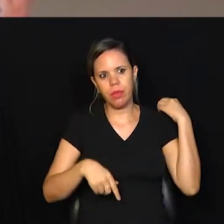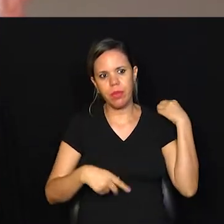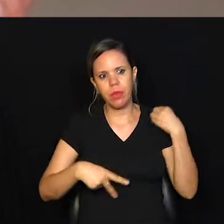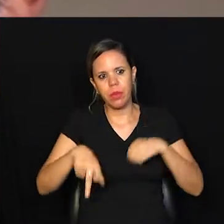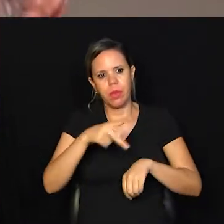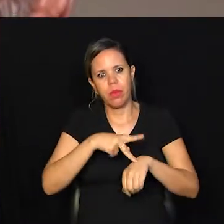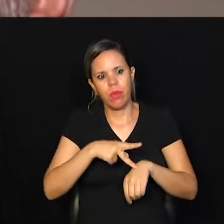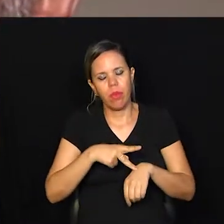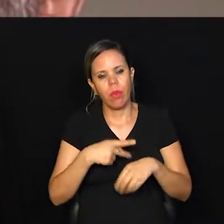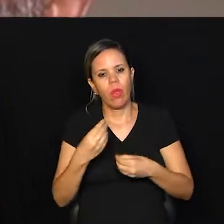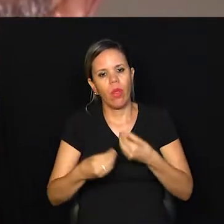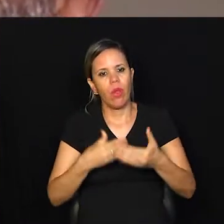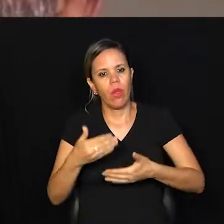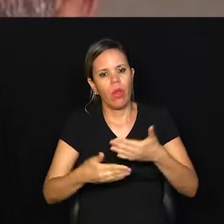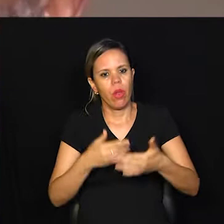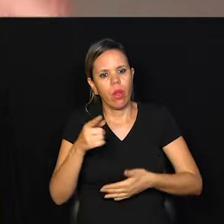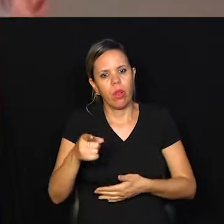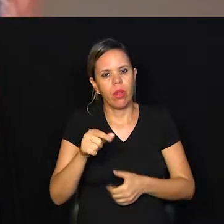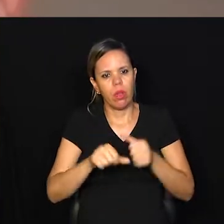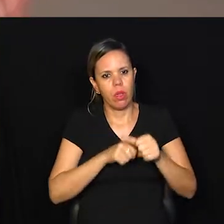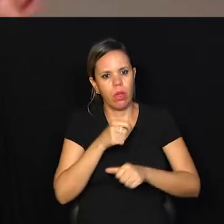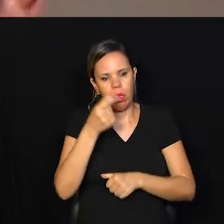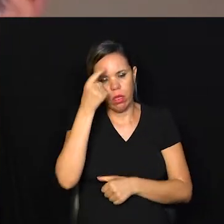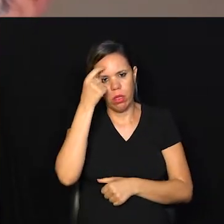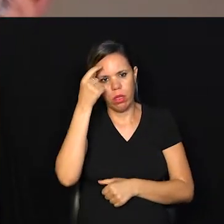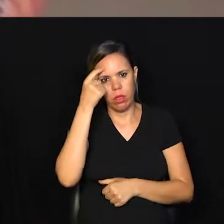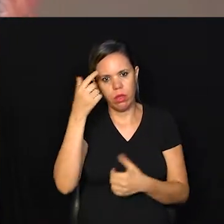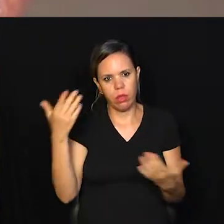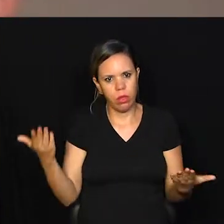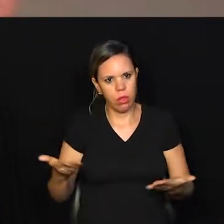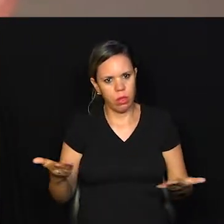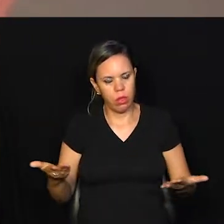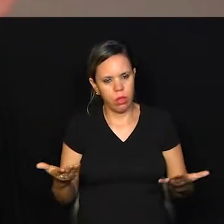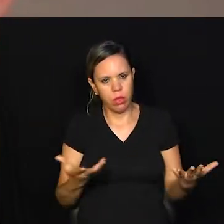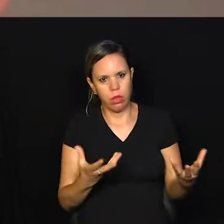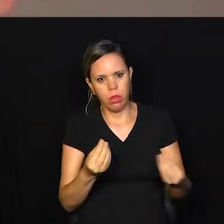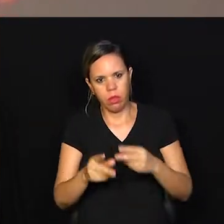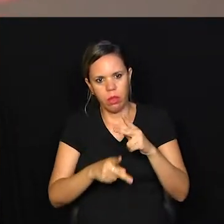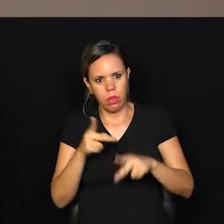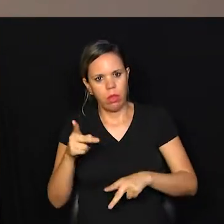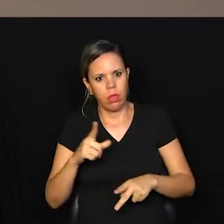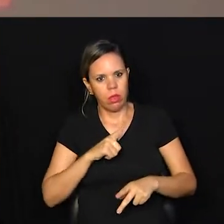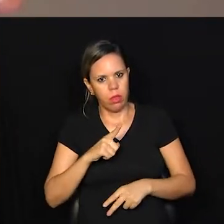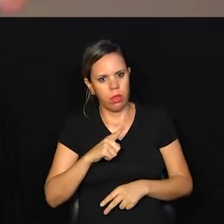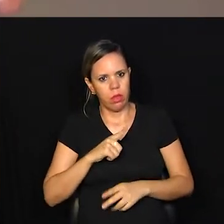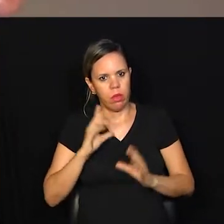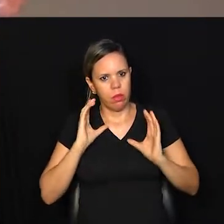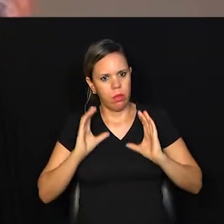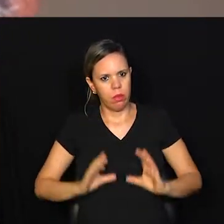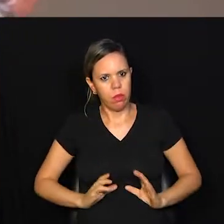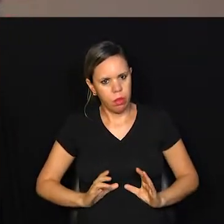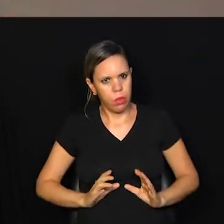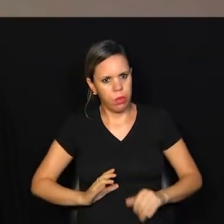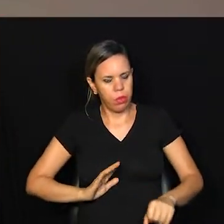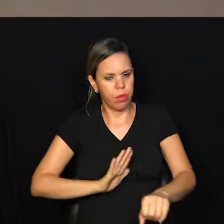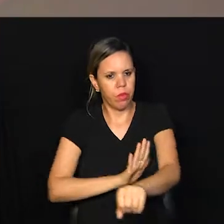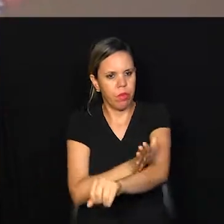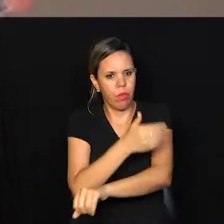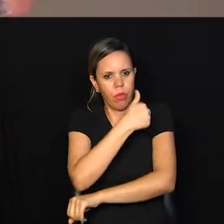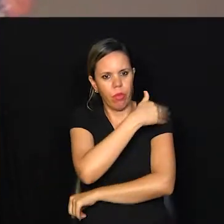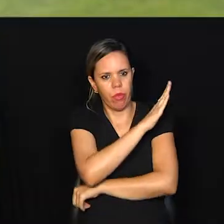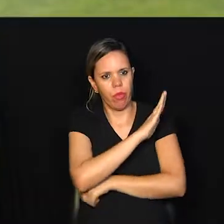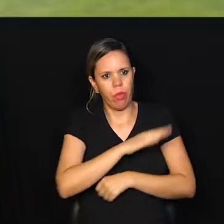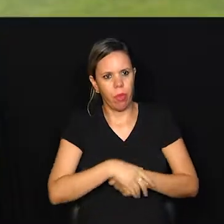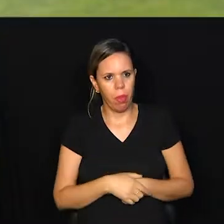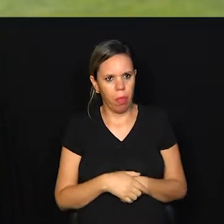entender. Ao passo que quando tu tornar consciente, hoje muitas pessoas têm posturas racistas e